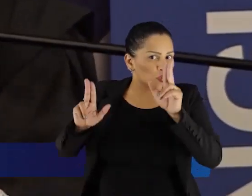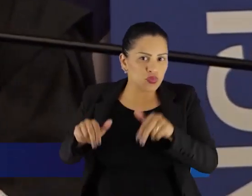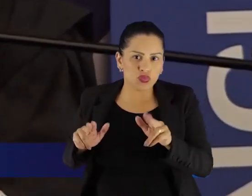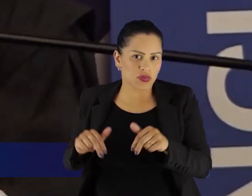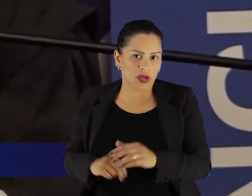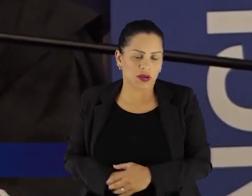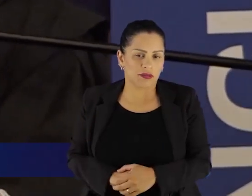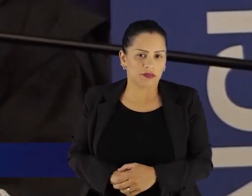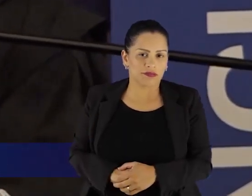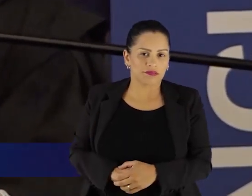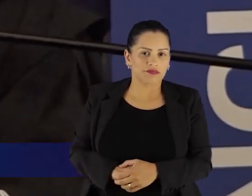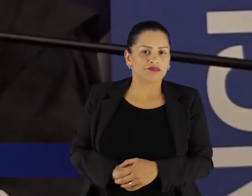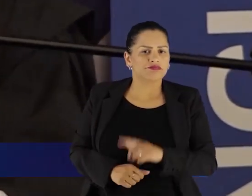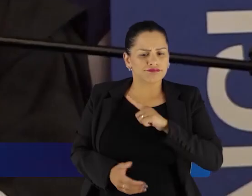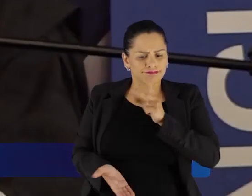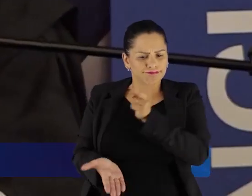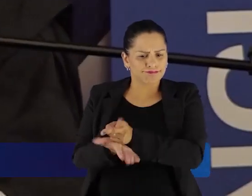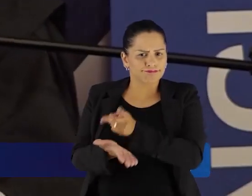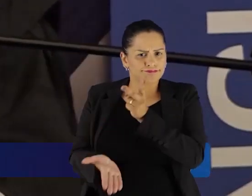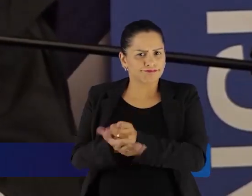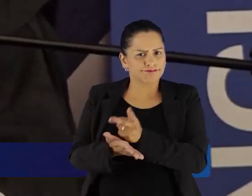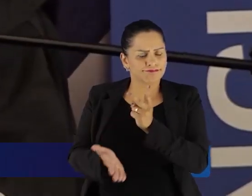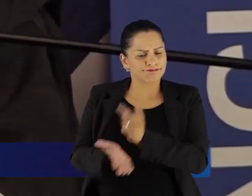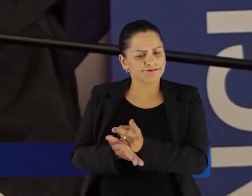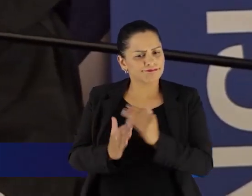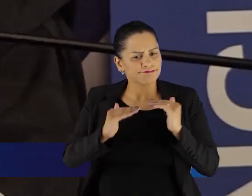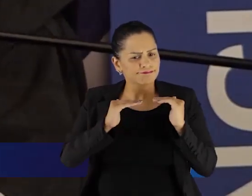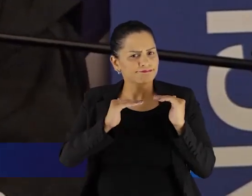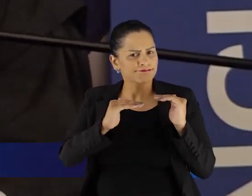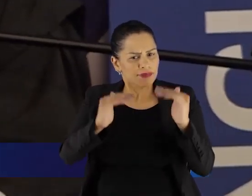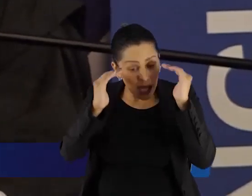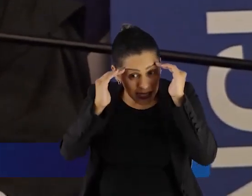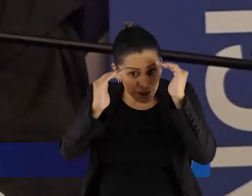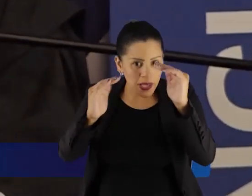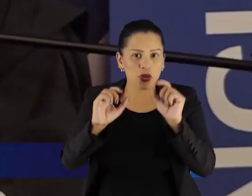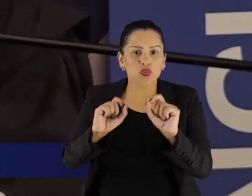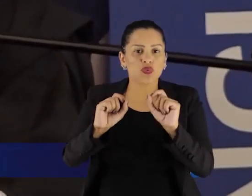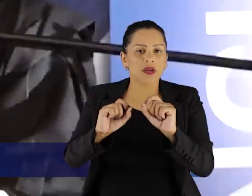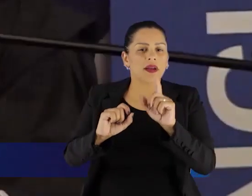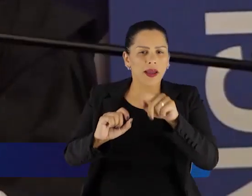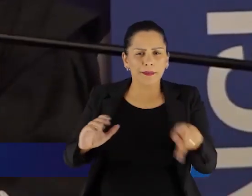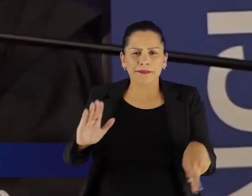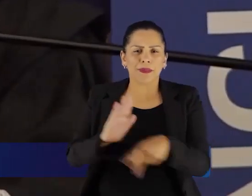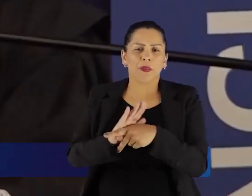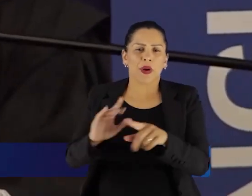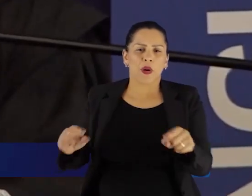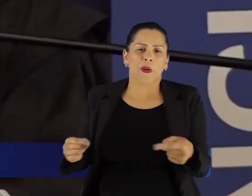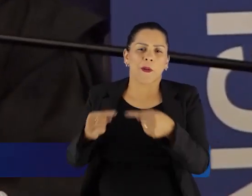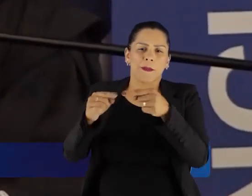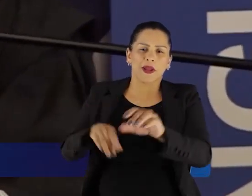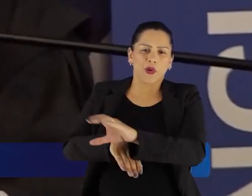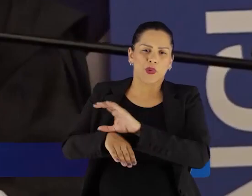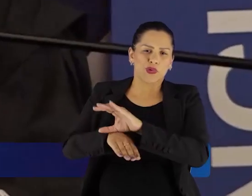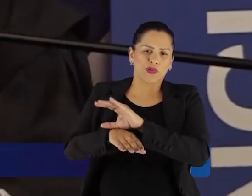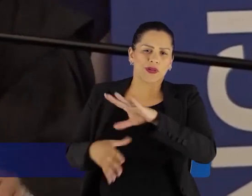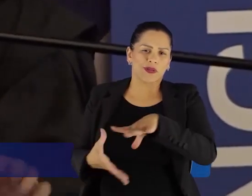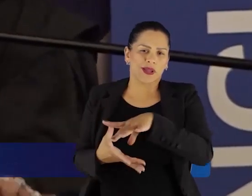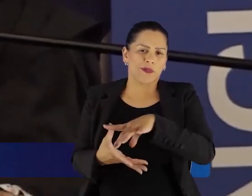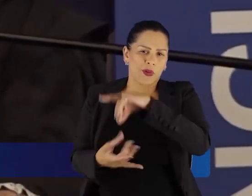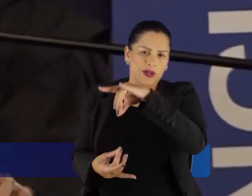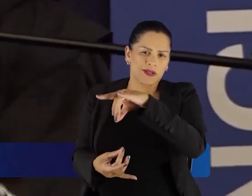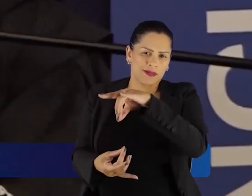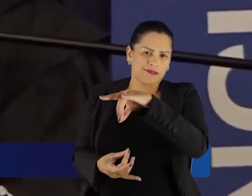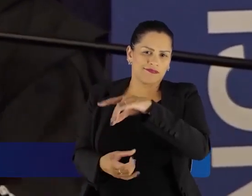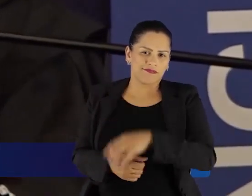permanência durabilidade e Respeito são predicados de uma constituição de uma democracia